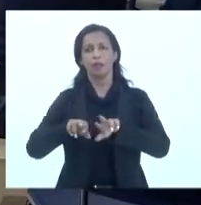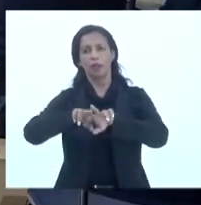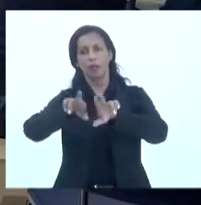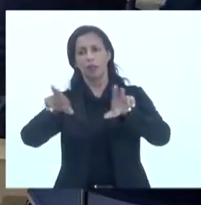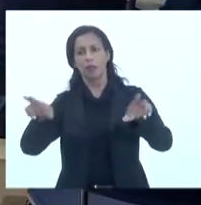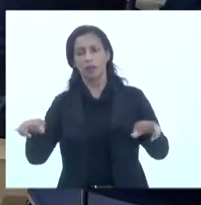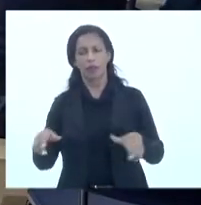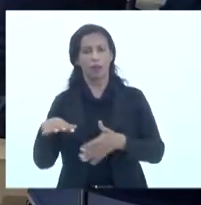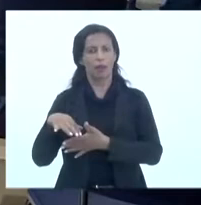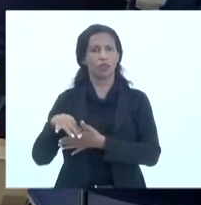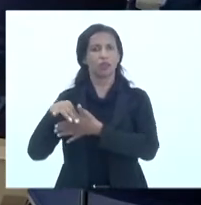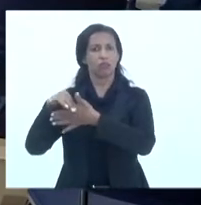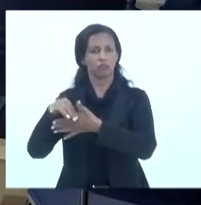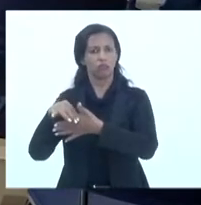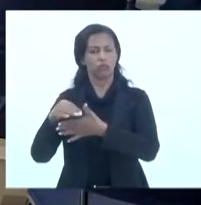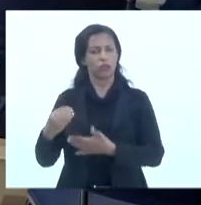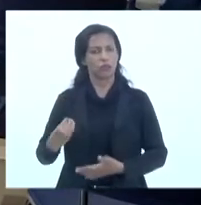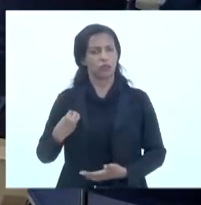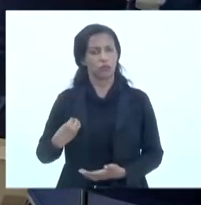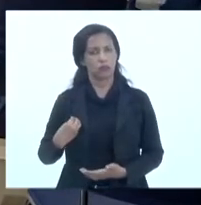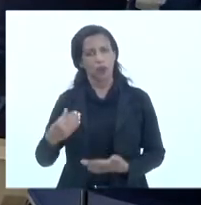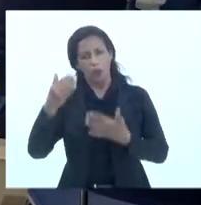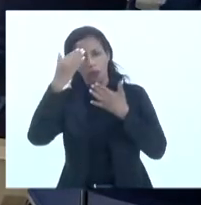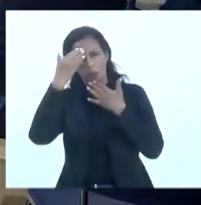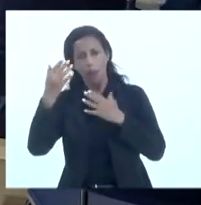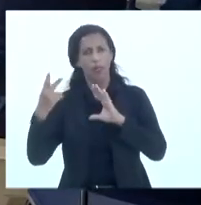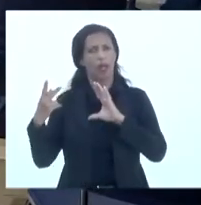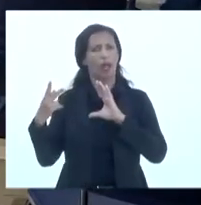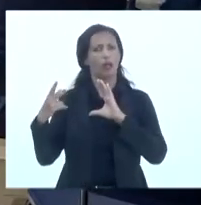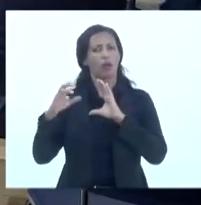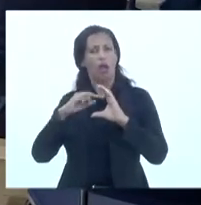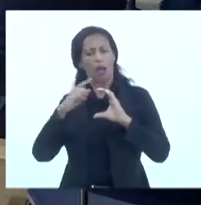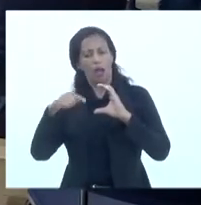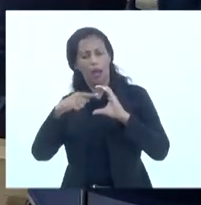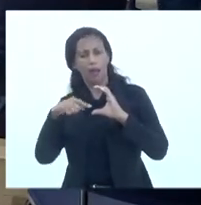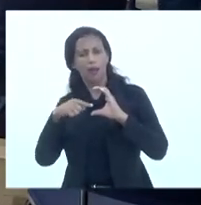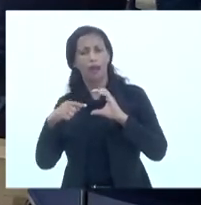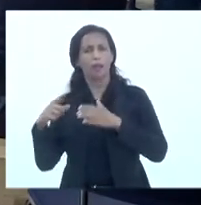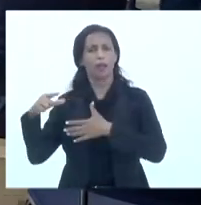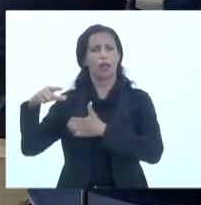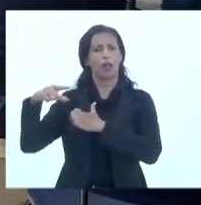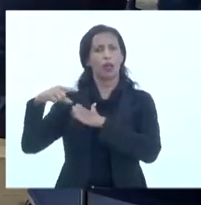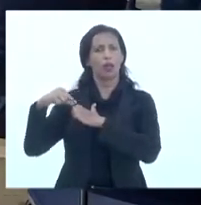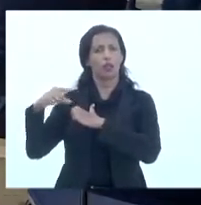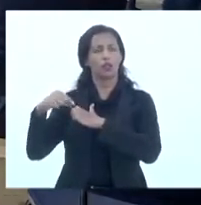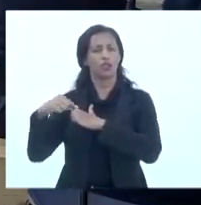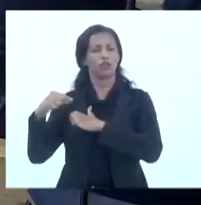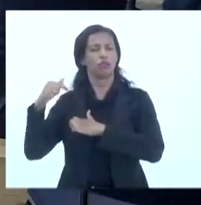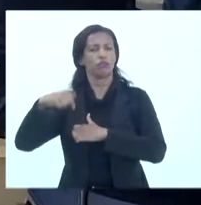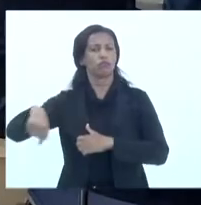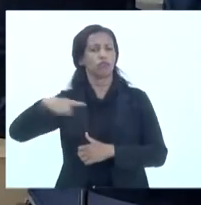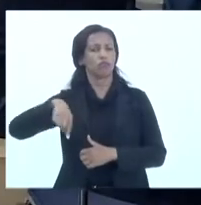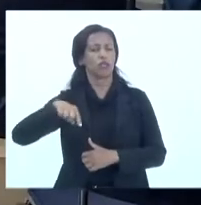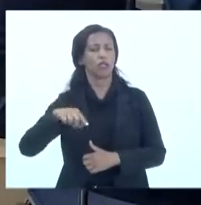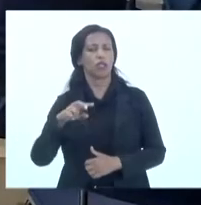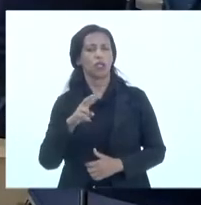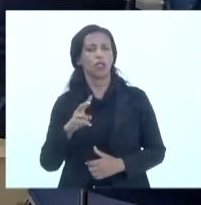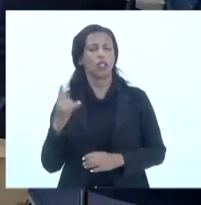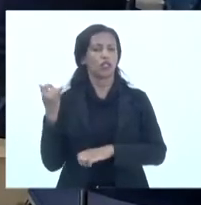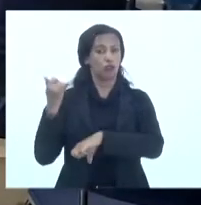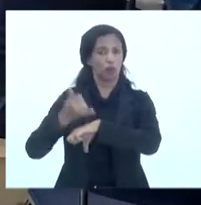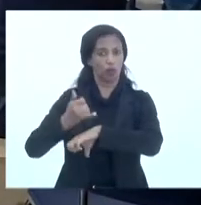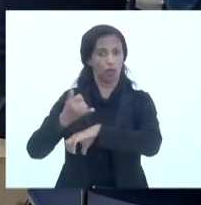deputados e autoridades aqui presentes. Obrigado também à Câmara de Dirigentes Logísticos de Volta Redonda. Dando